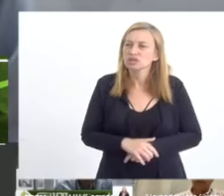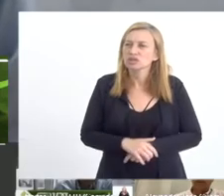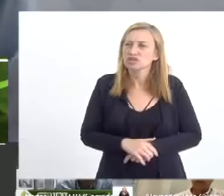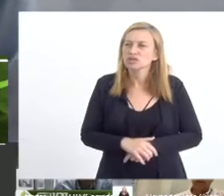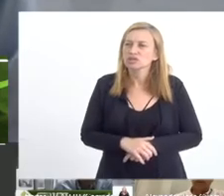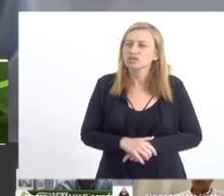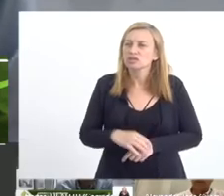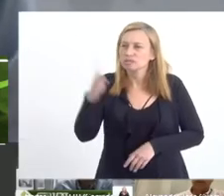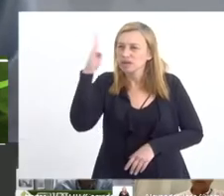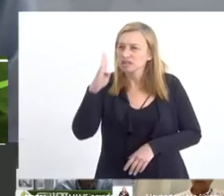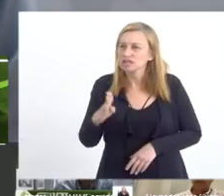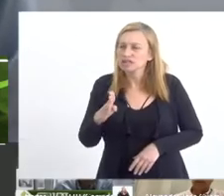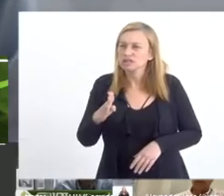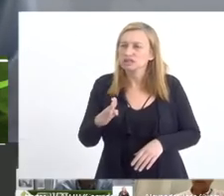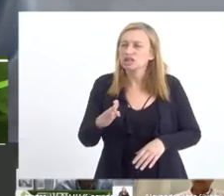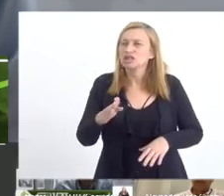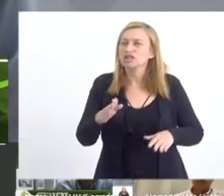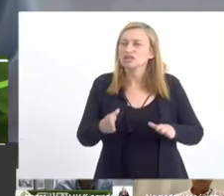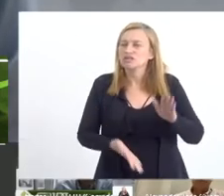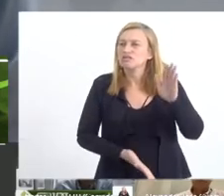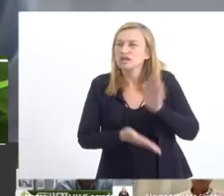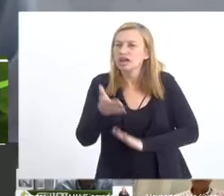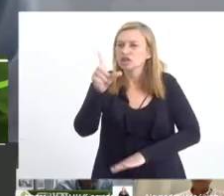brasileiro busca viagens domésticas